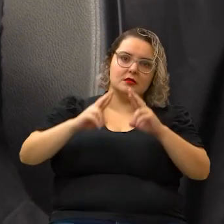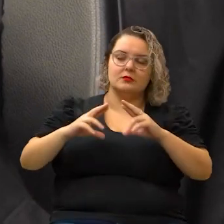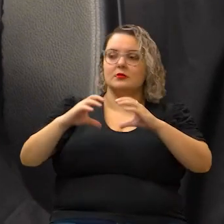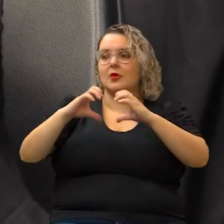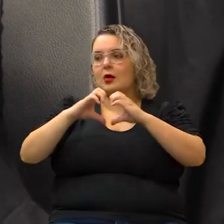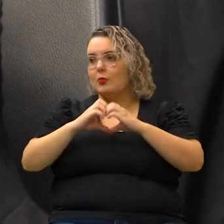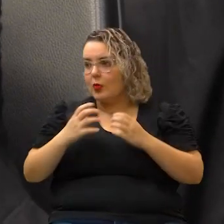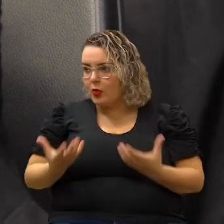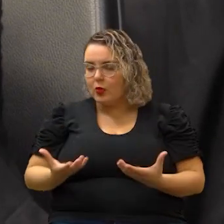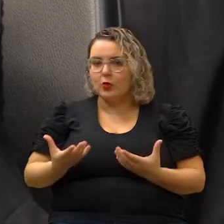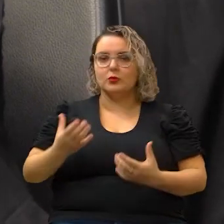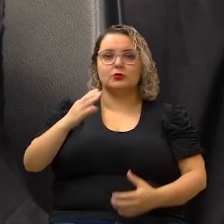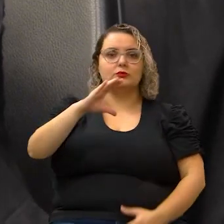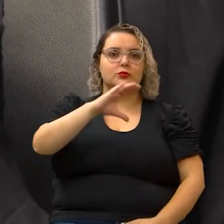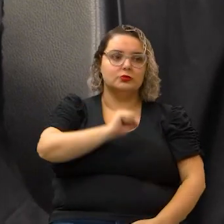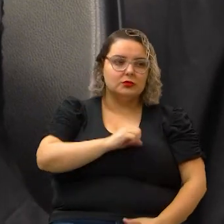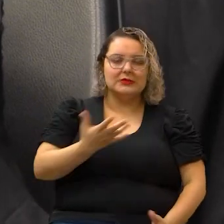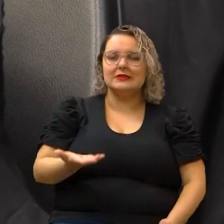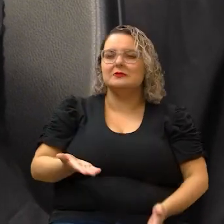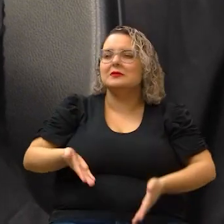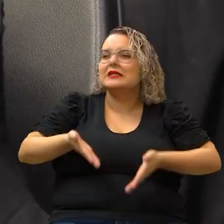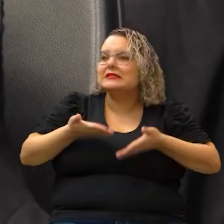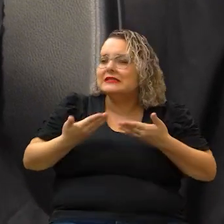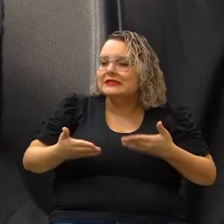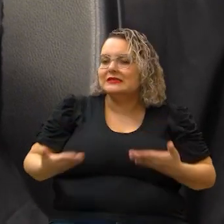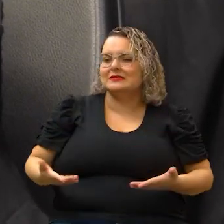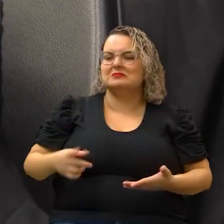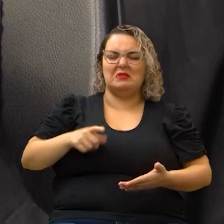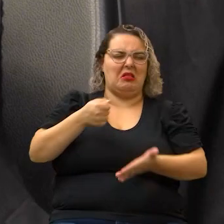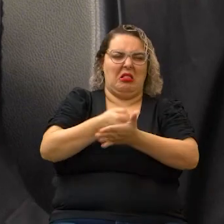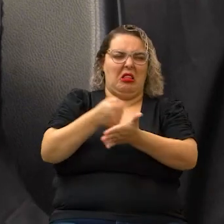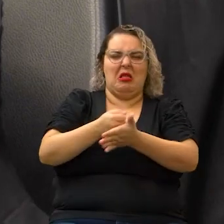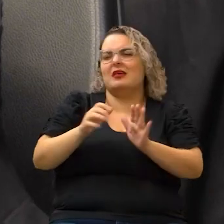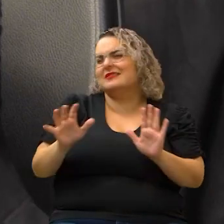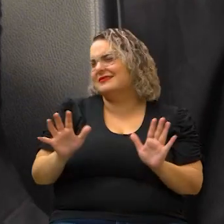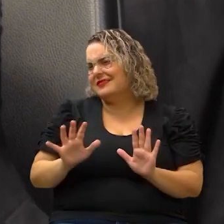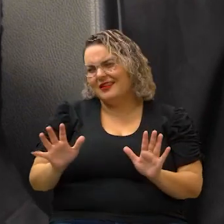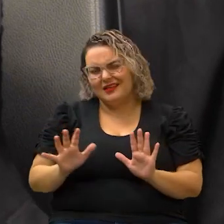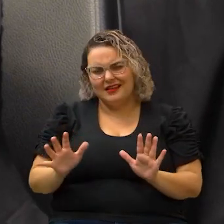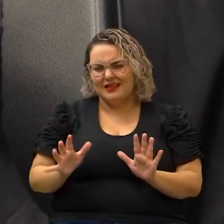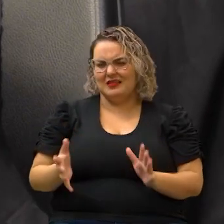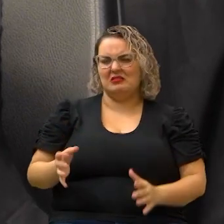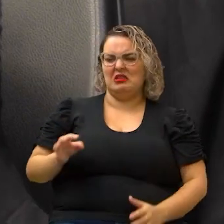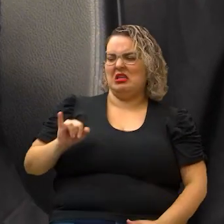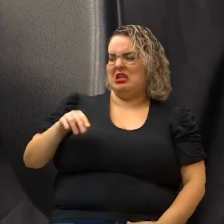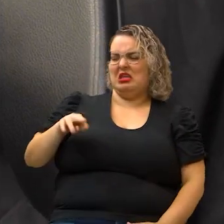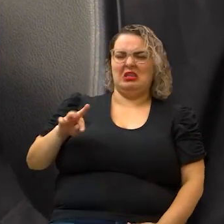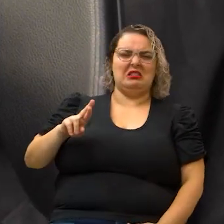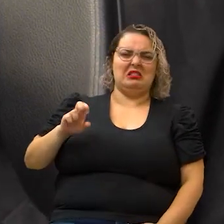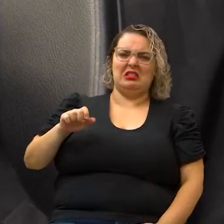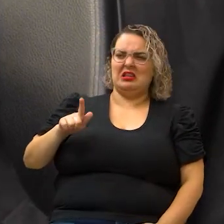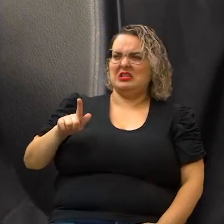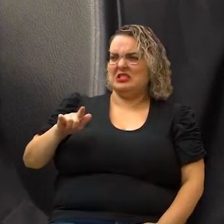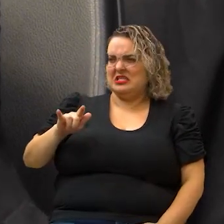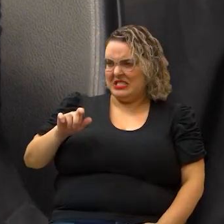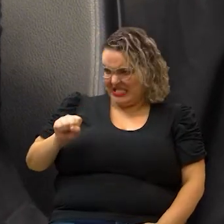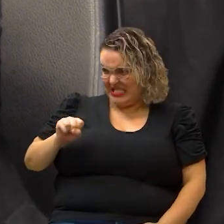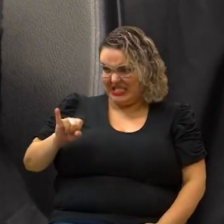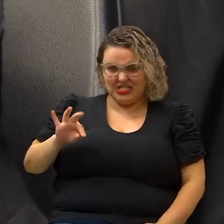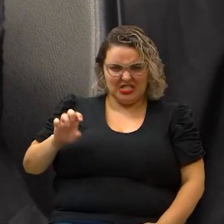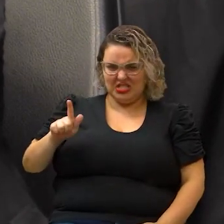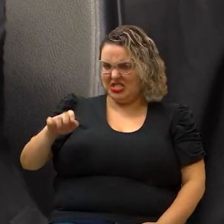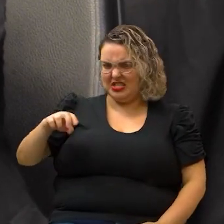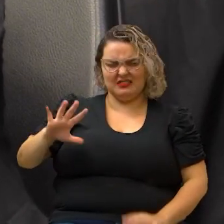É respeitar, ter amor, é ser mais leve, né? Não ser tão radical com as coisas, é intransigência, as coisas não